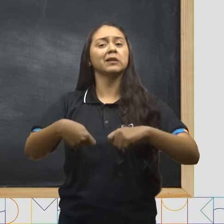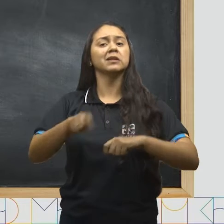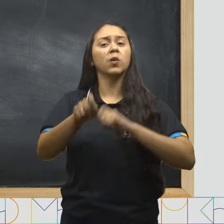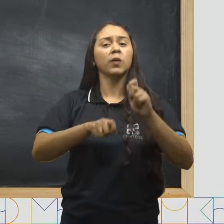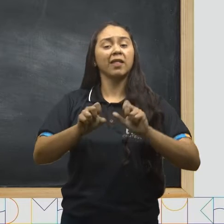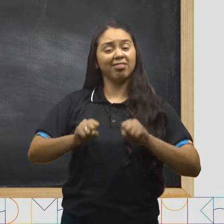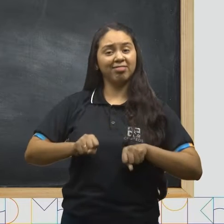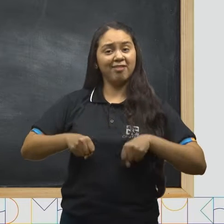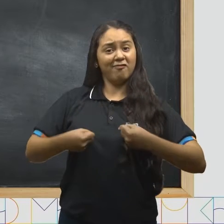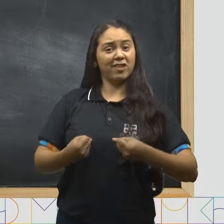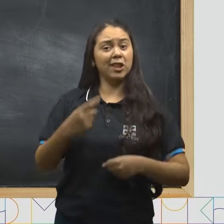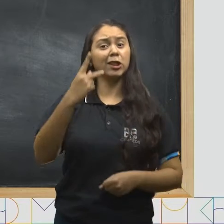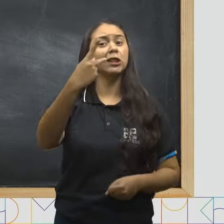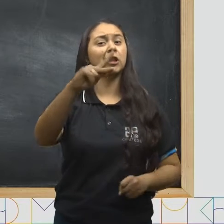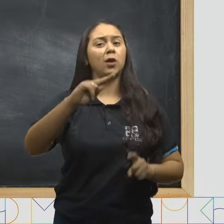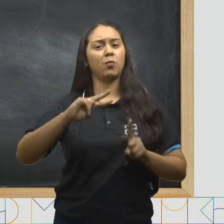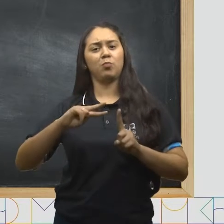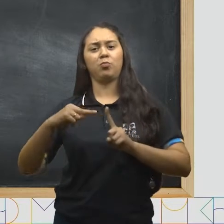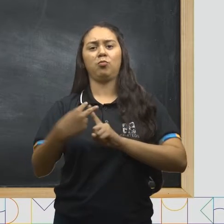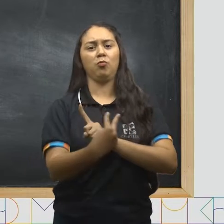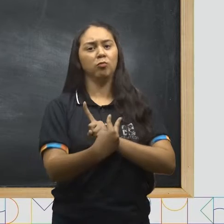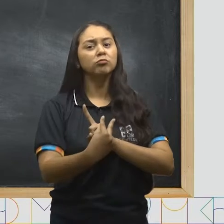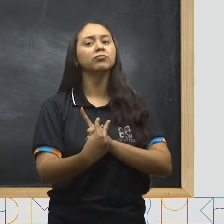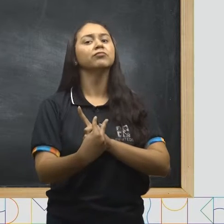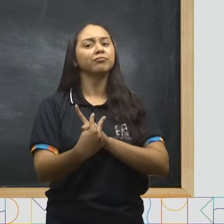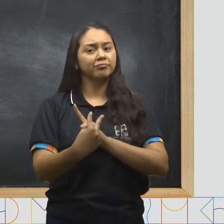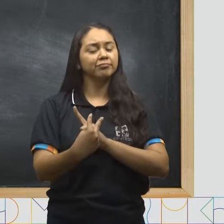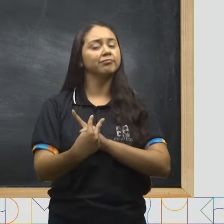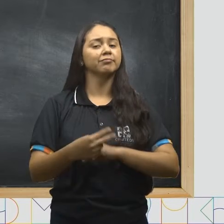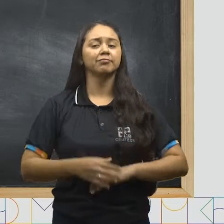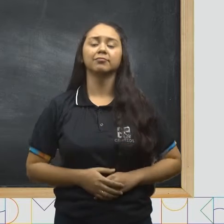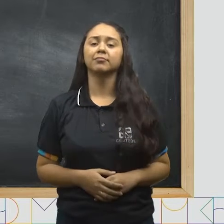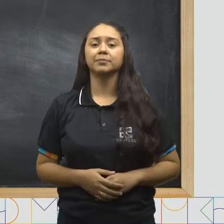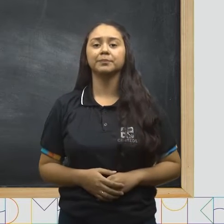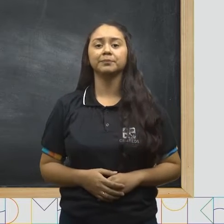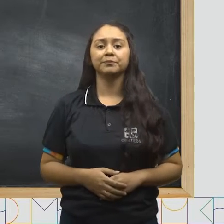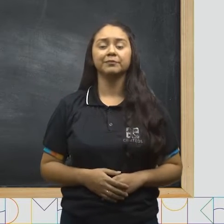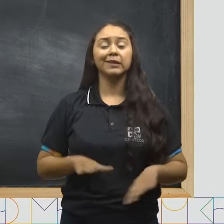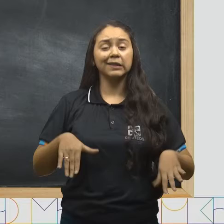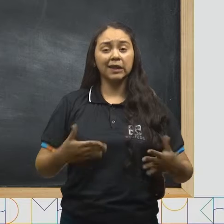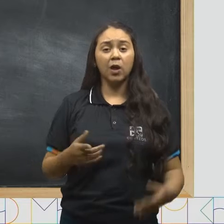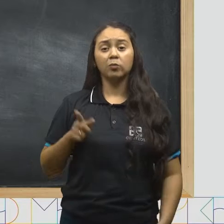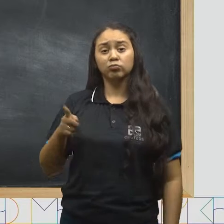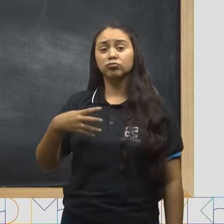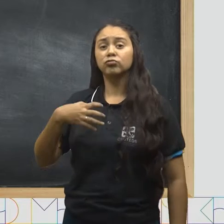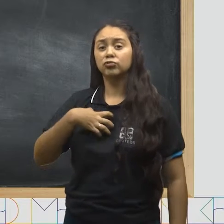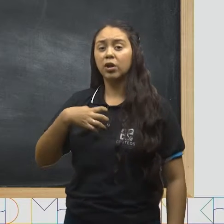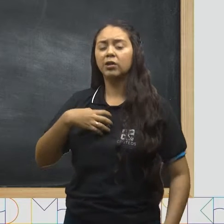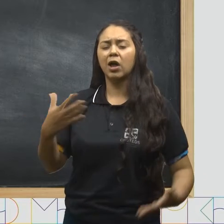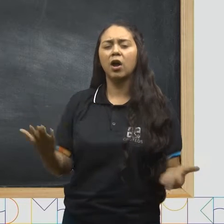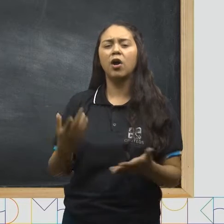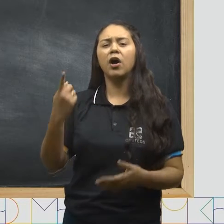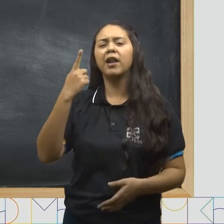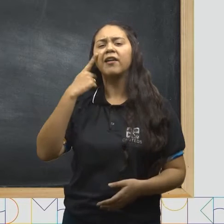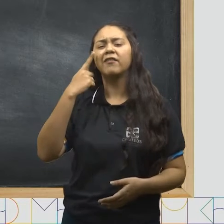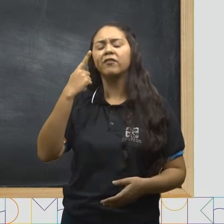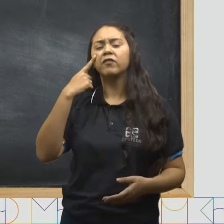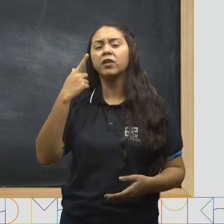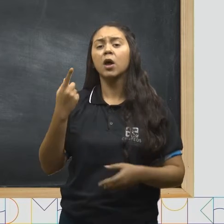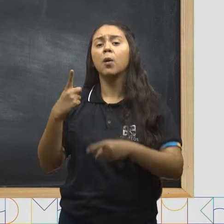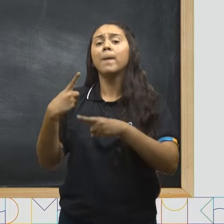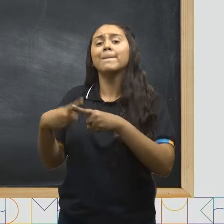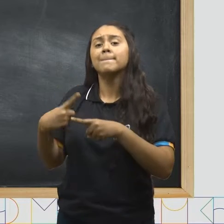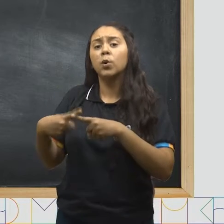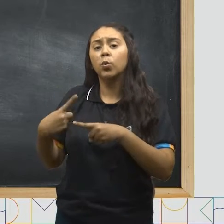haja defesa do ponto de vista que você está defendendo. Dessa forma, vamos verificar agora